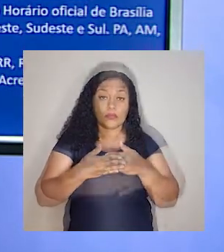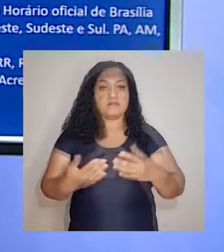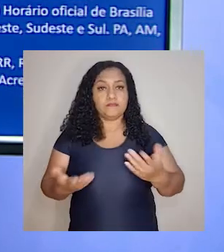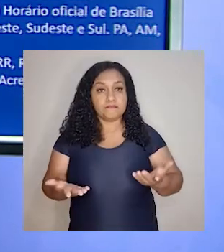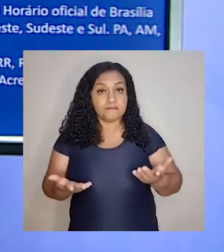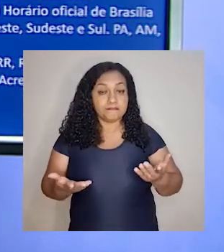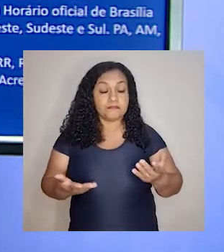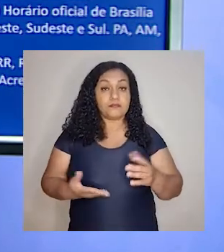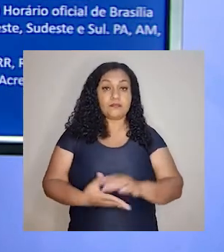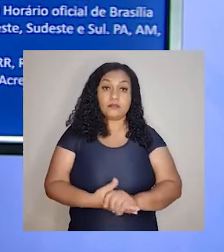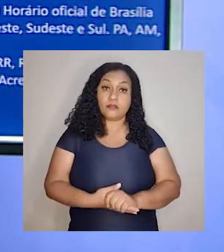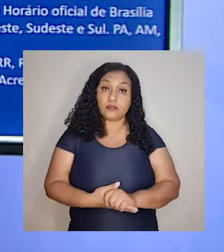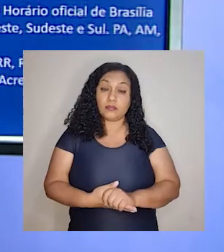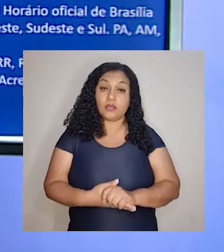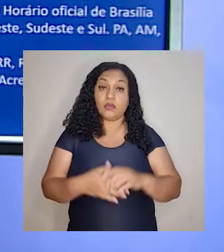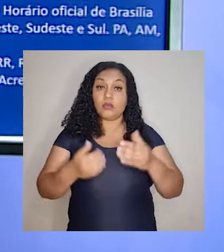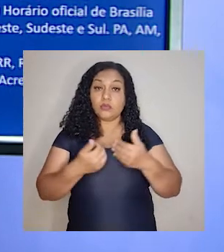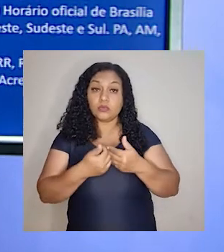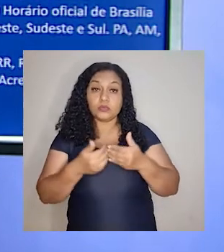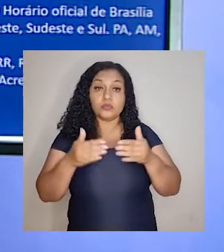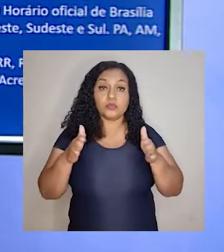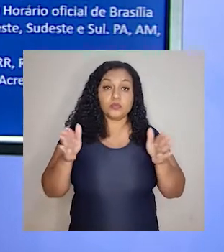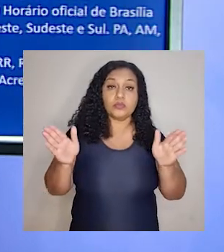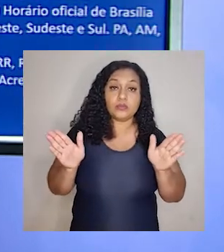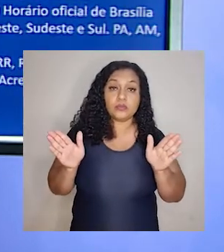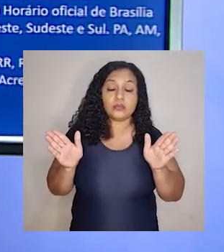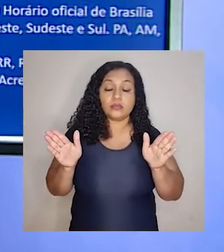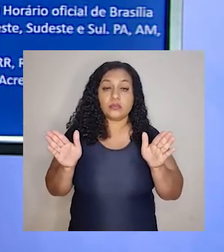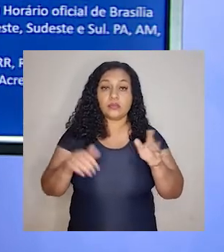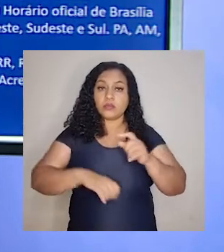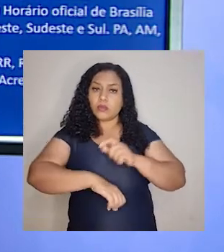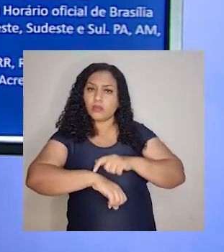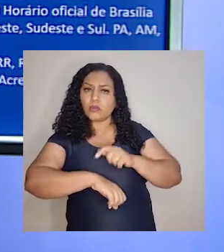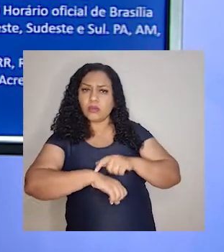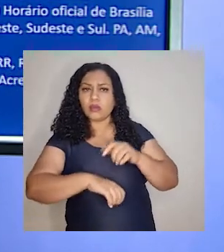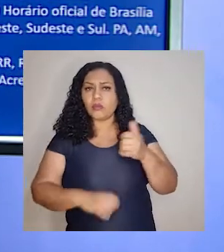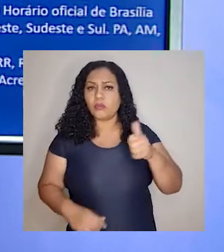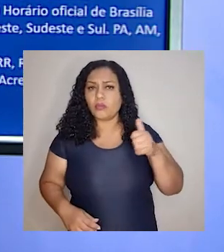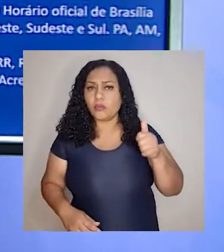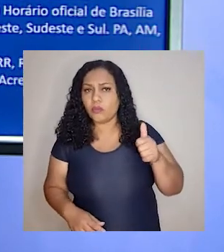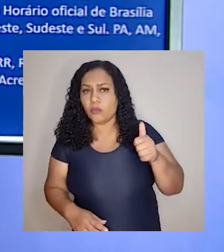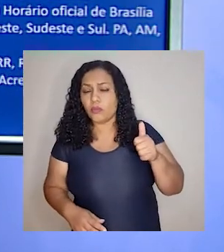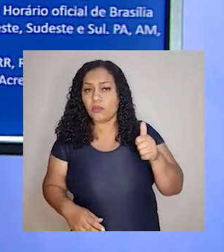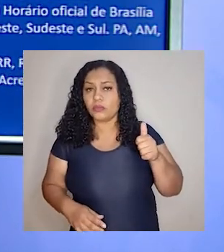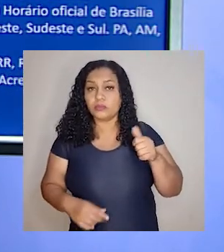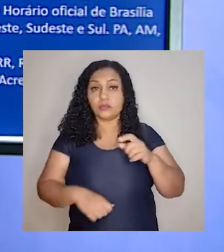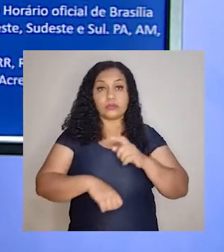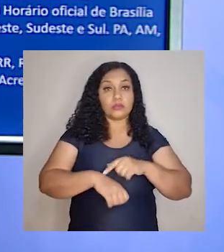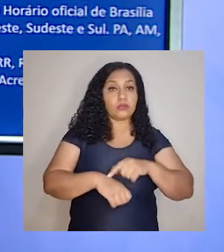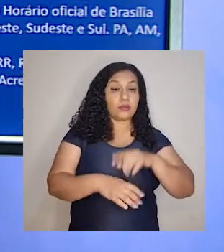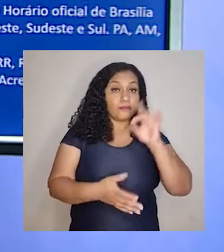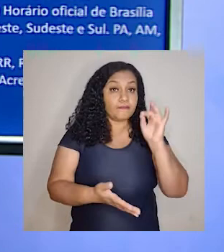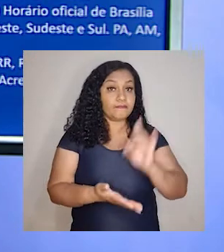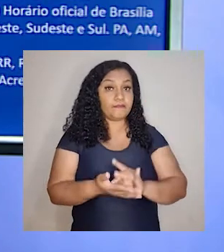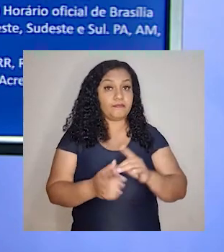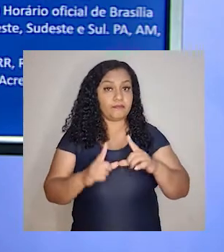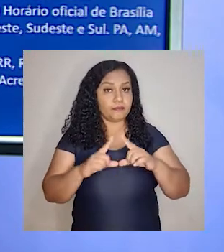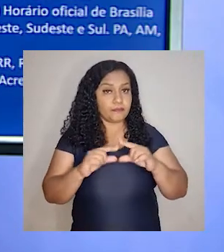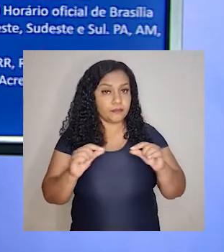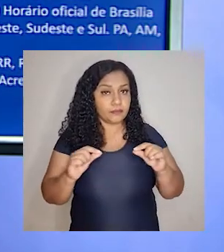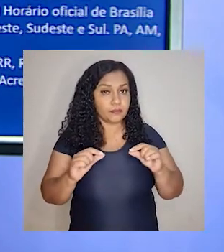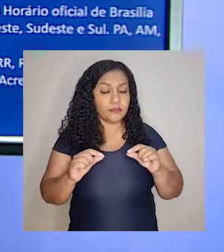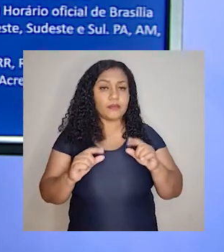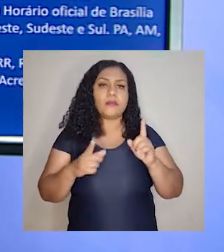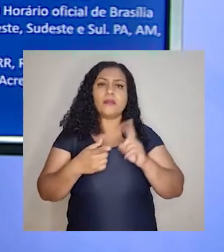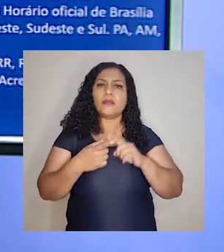né pessoal os portões irão Abrir 11 horas do horário oficial de Brasília porque